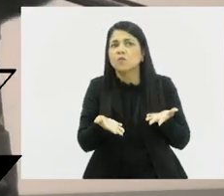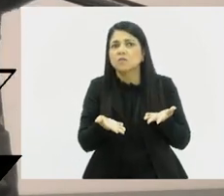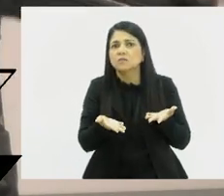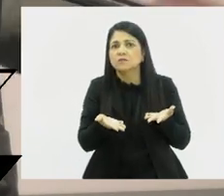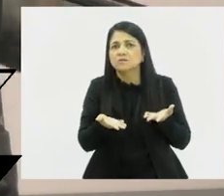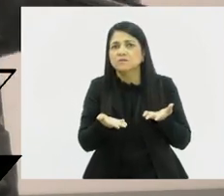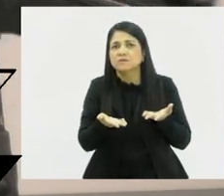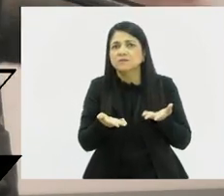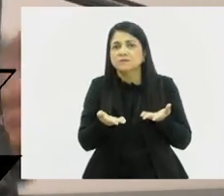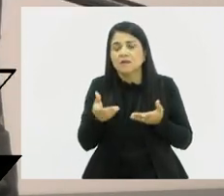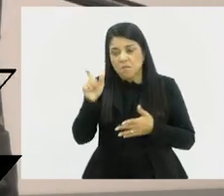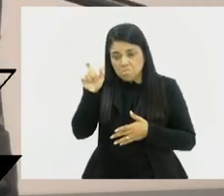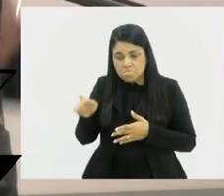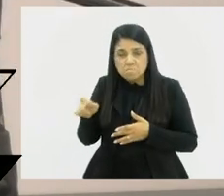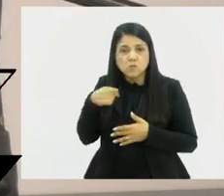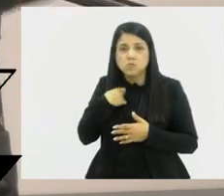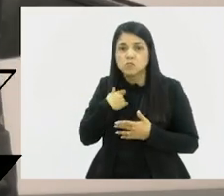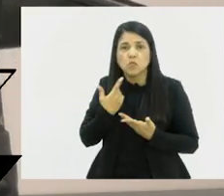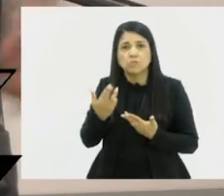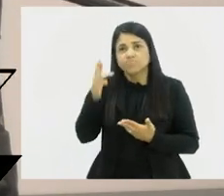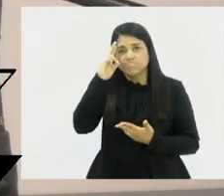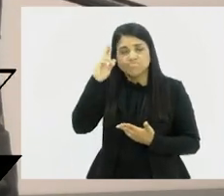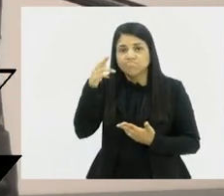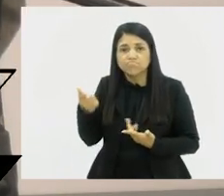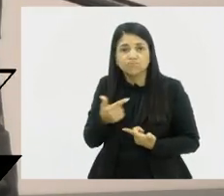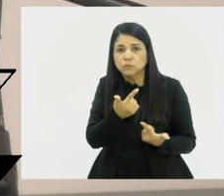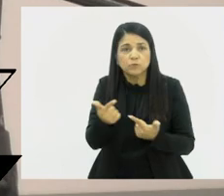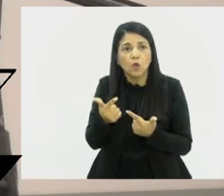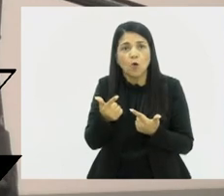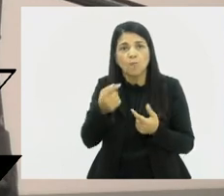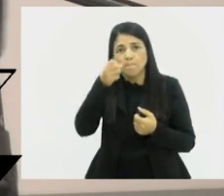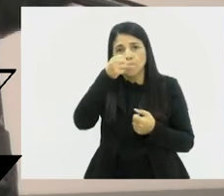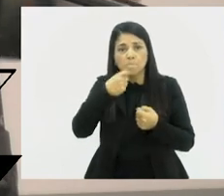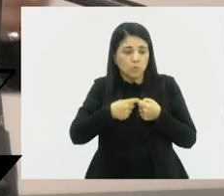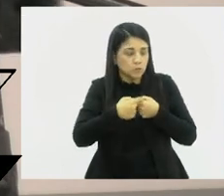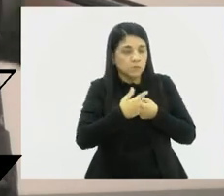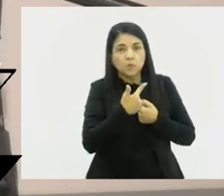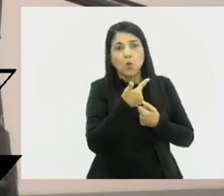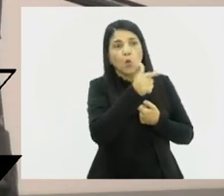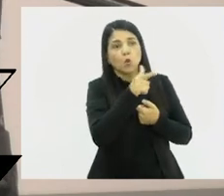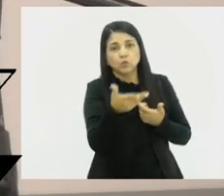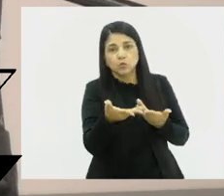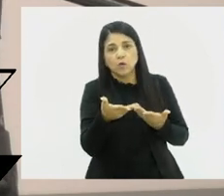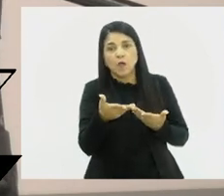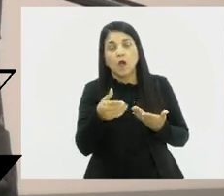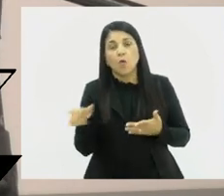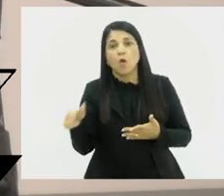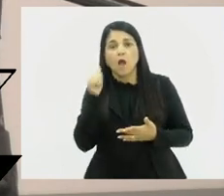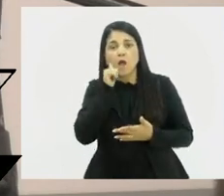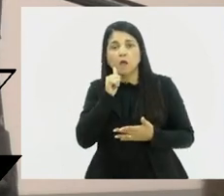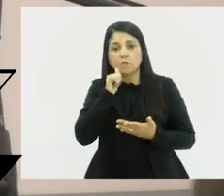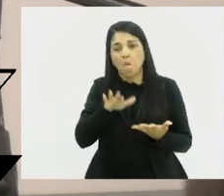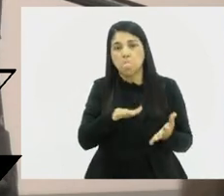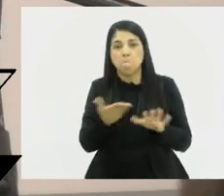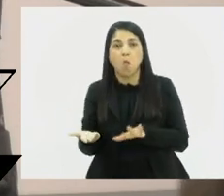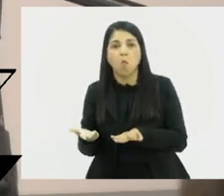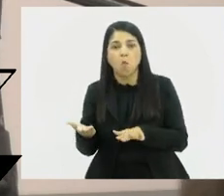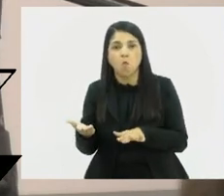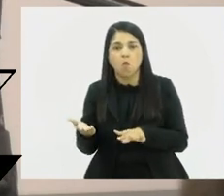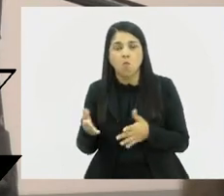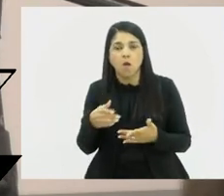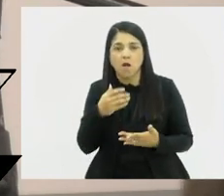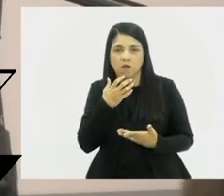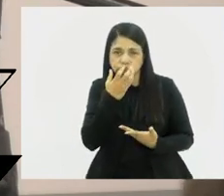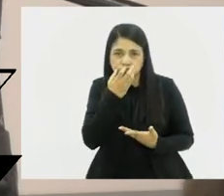facilidade de se locomover ou levar o seu animal em outro município, e aí acaba o animal indo até a óbito por conta disso. Então,